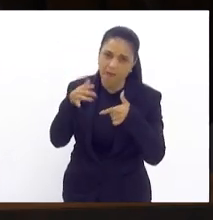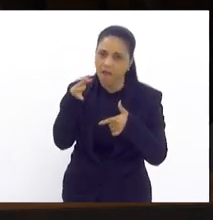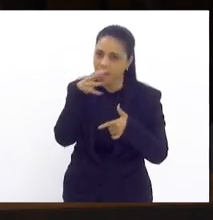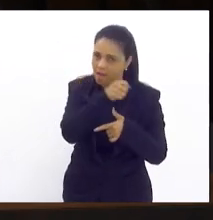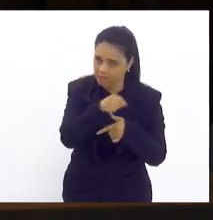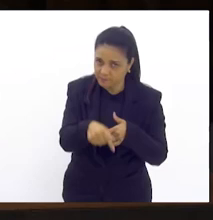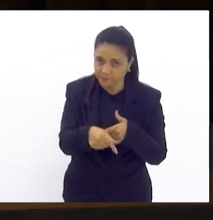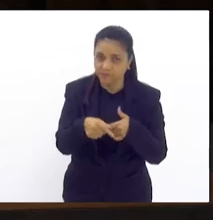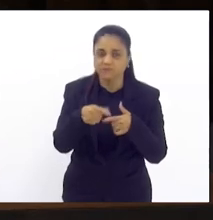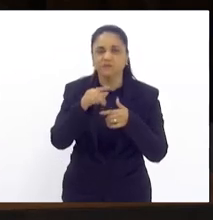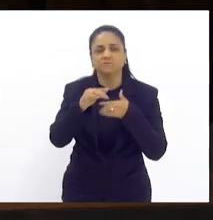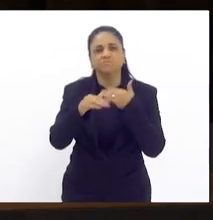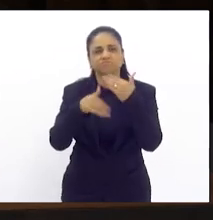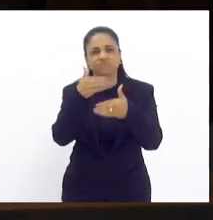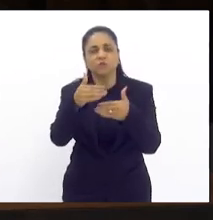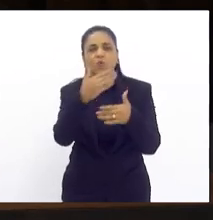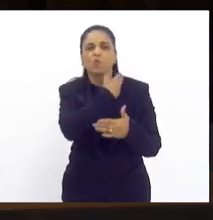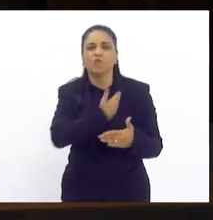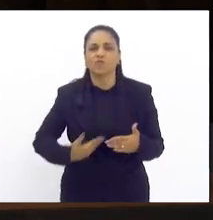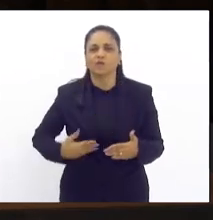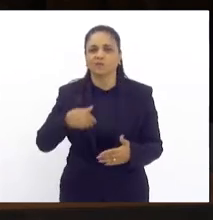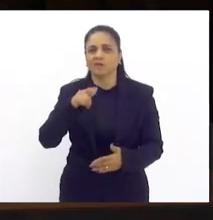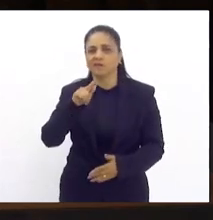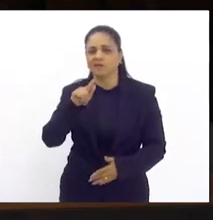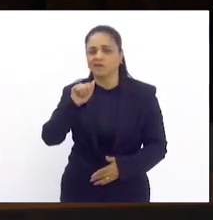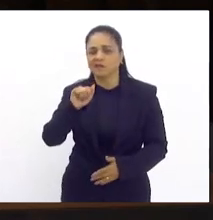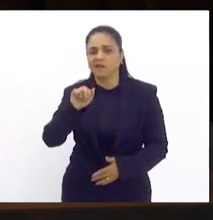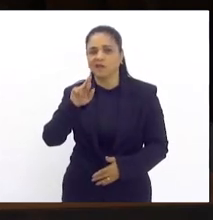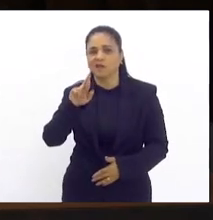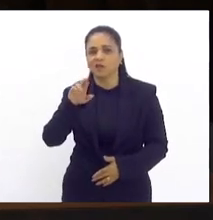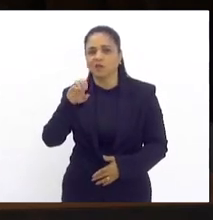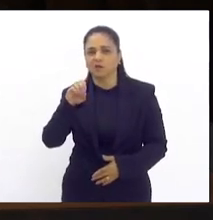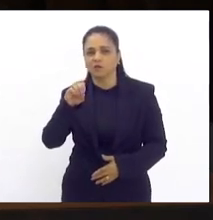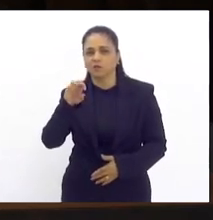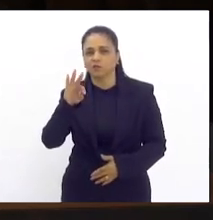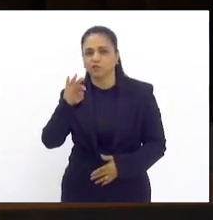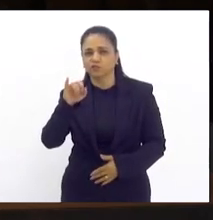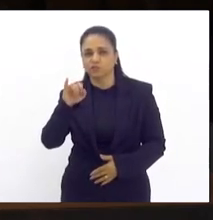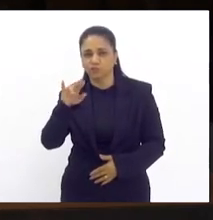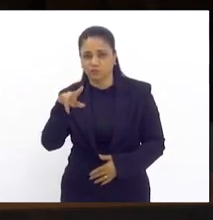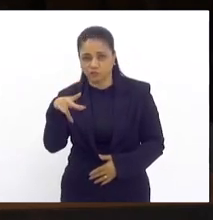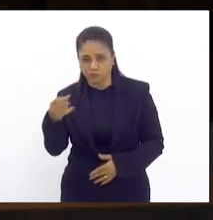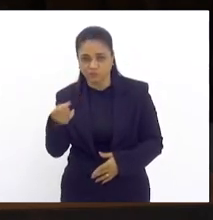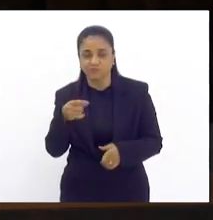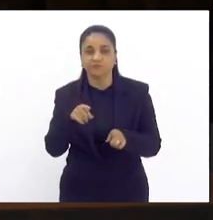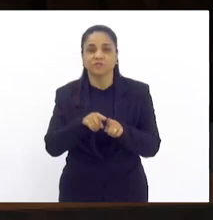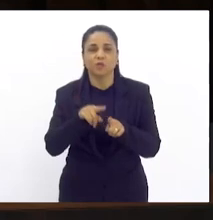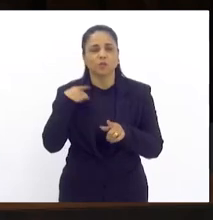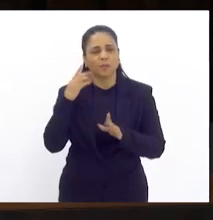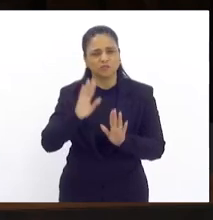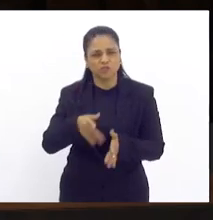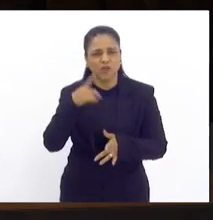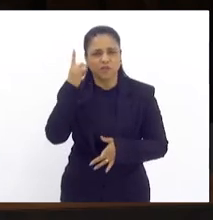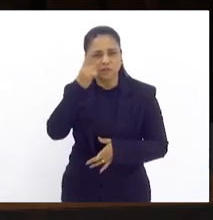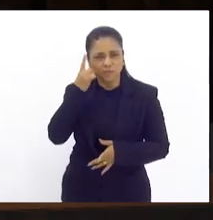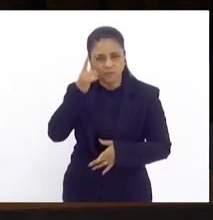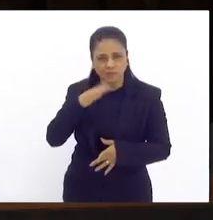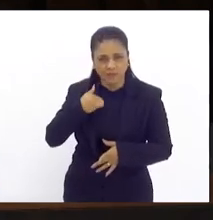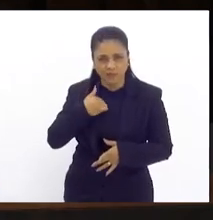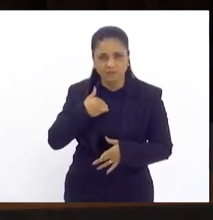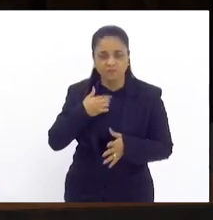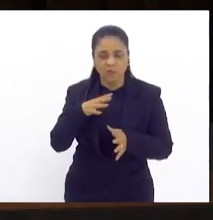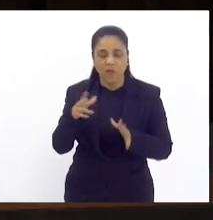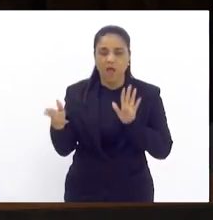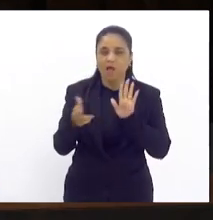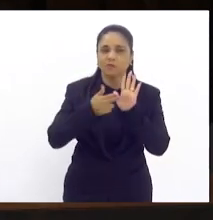Garotinho, uma entrada mais forte, né, do que a gente chamava de farda branca, né, eu já era deputado, e assumindo aí